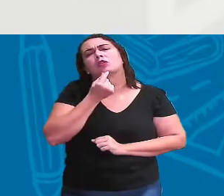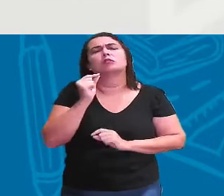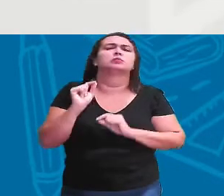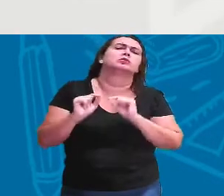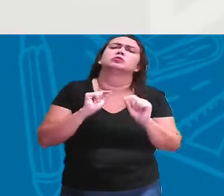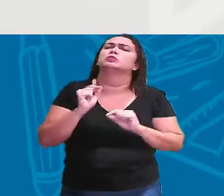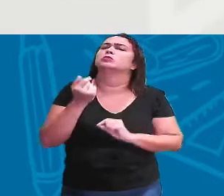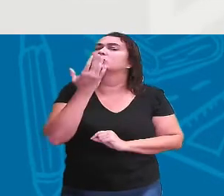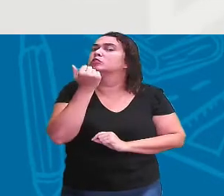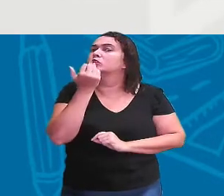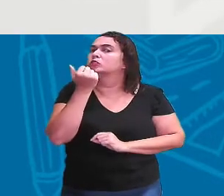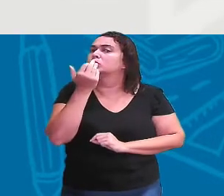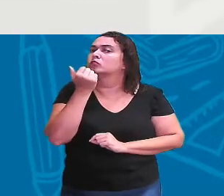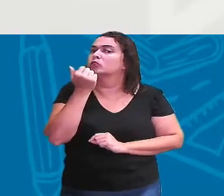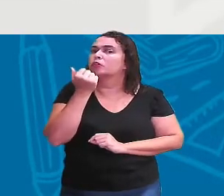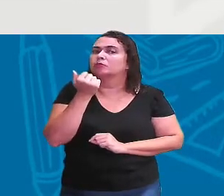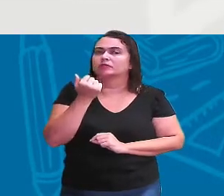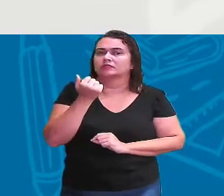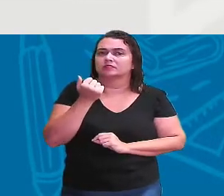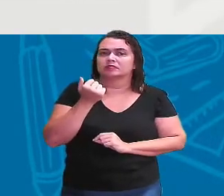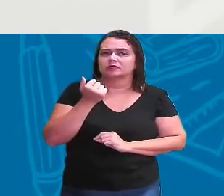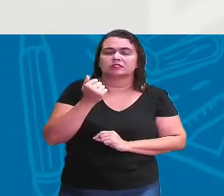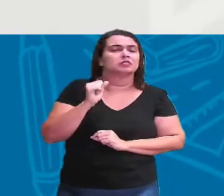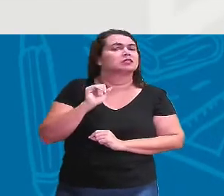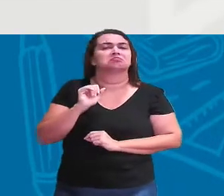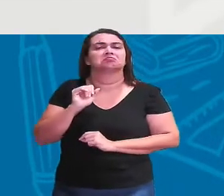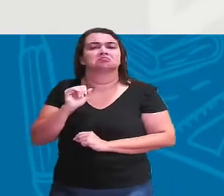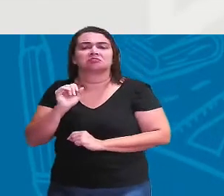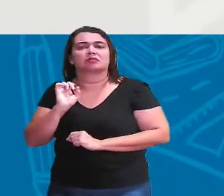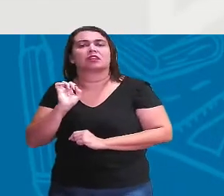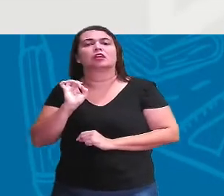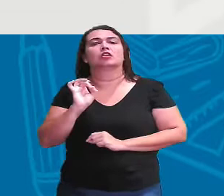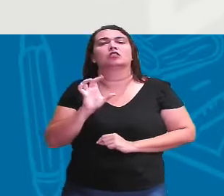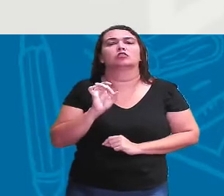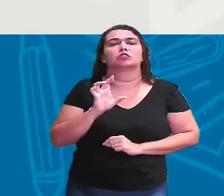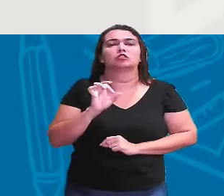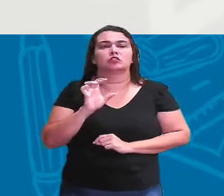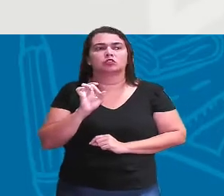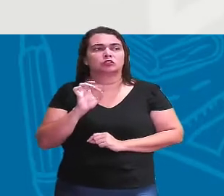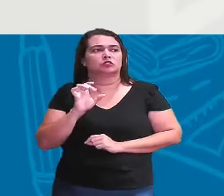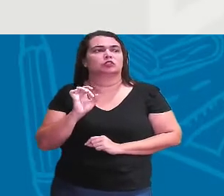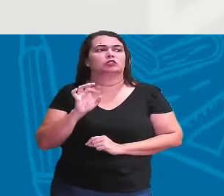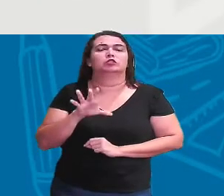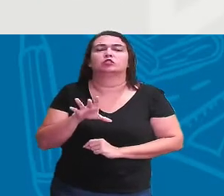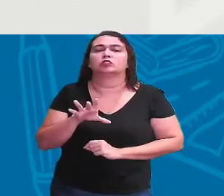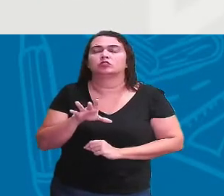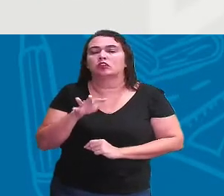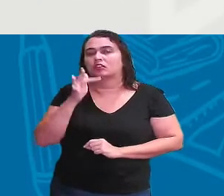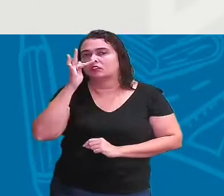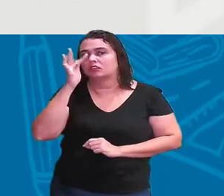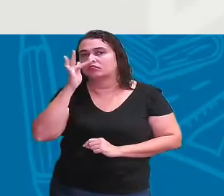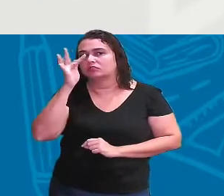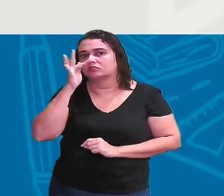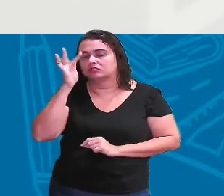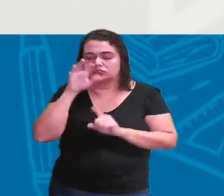fofinho, ele é quase um vegano. Ele está preocupado apenas em quê? Em se alimentar com néctar. Ele não está preocupado